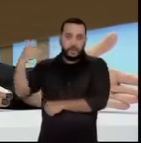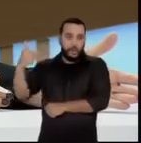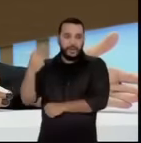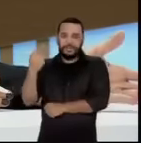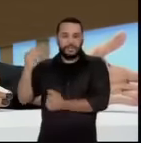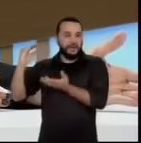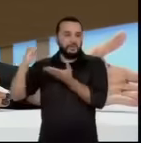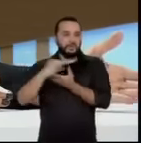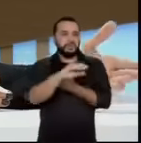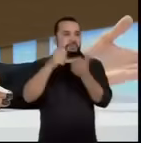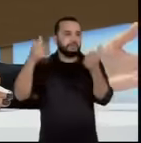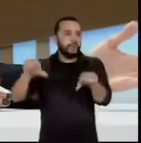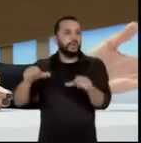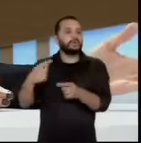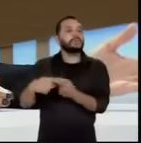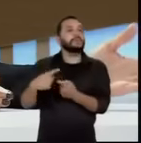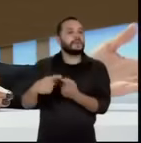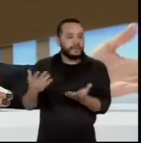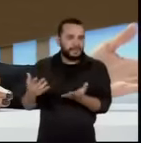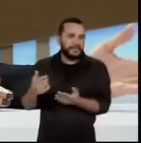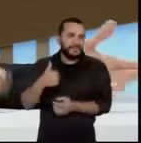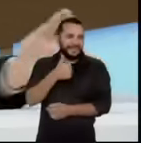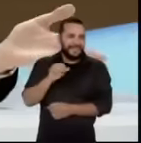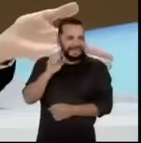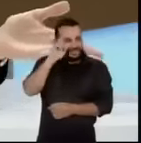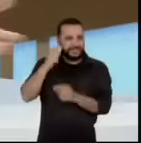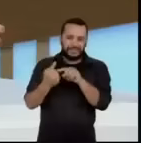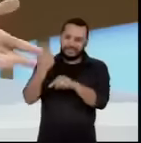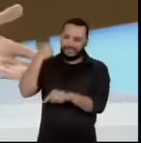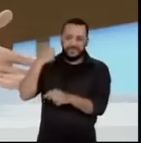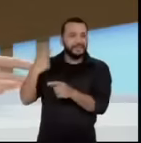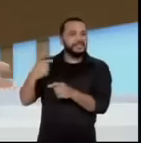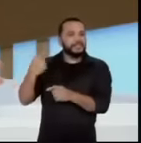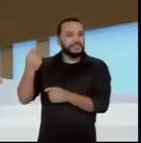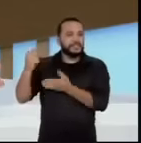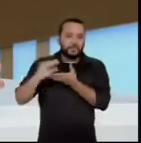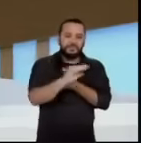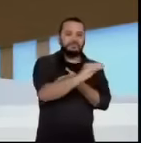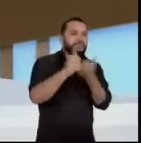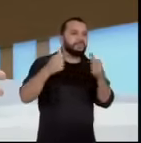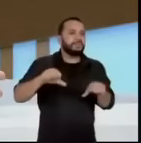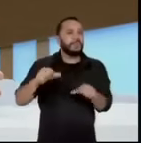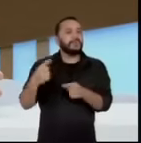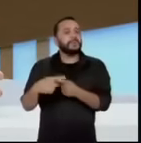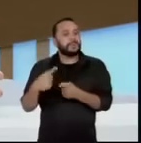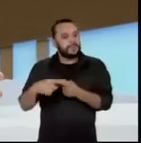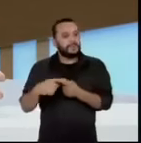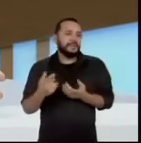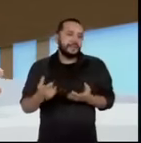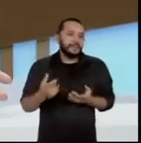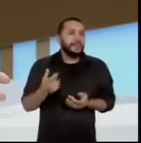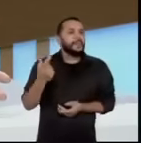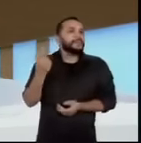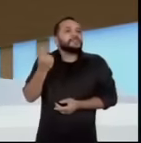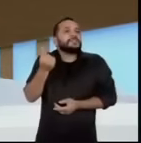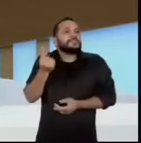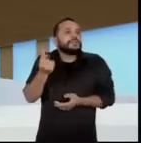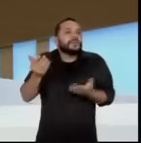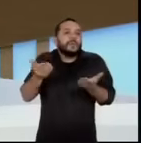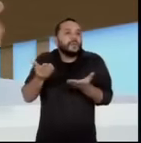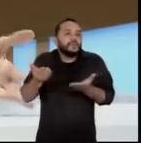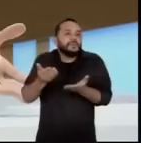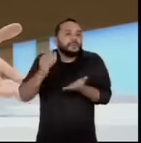considerável agora, 10 dias atrás, até porque o fundo, tecnicamente, hoje não